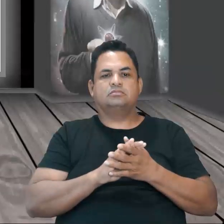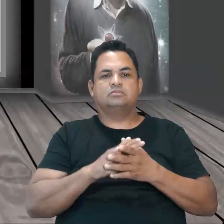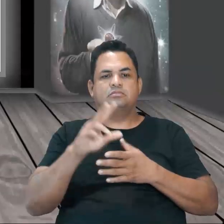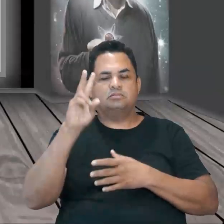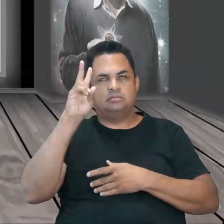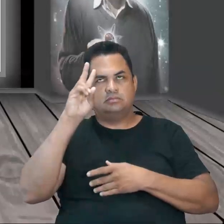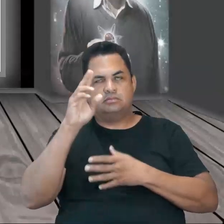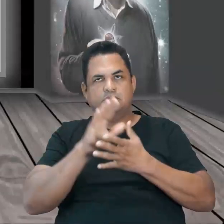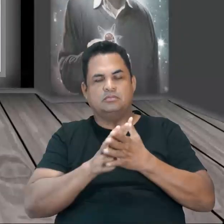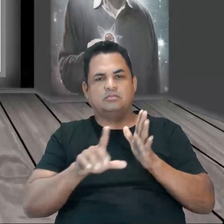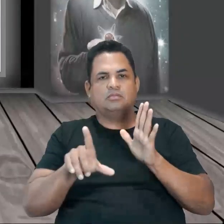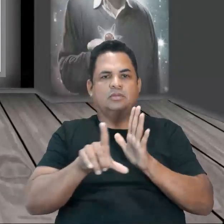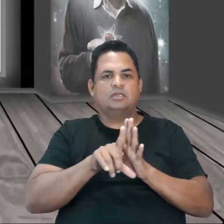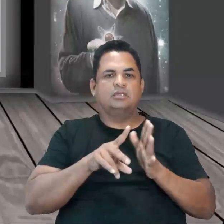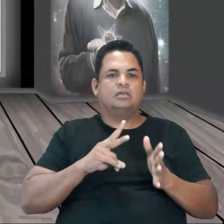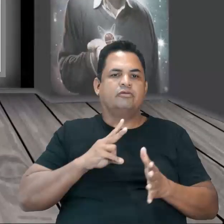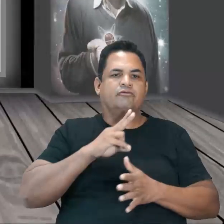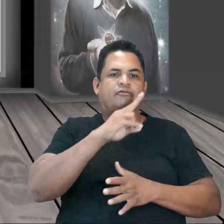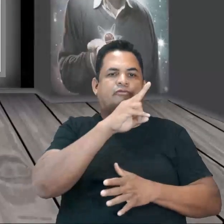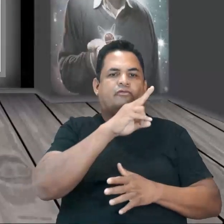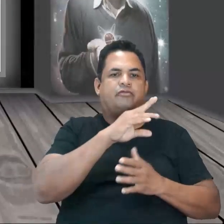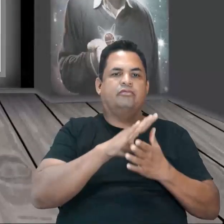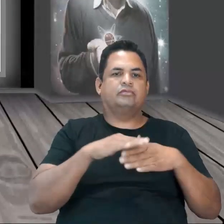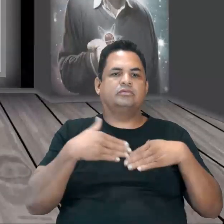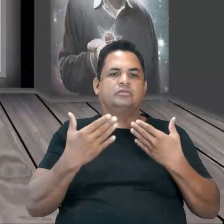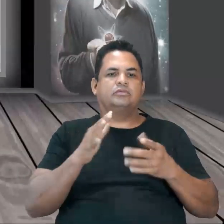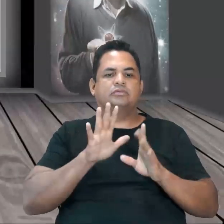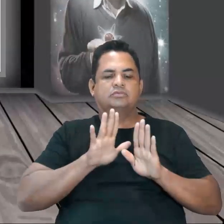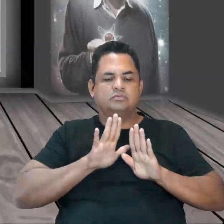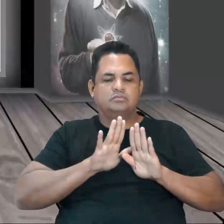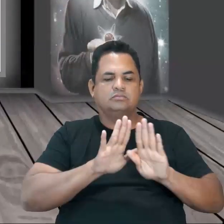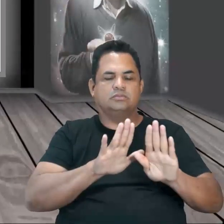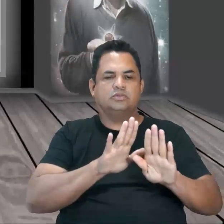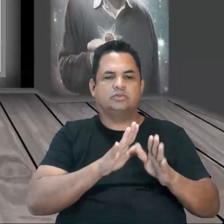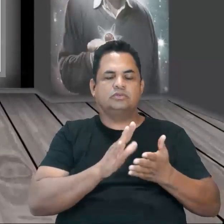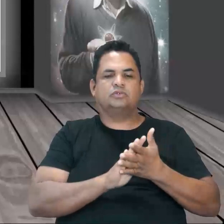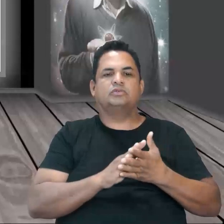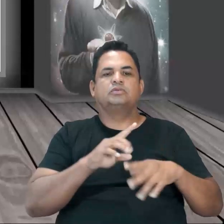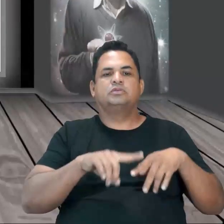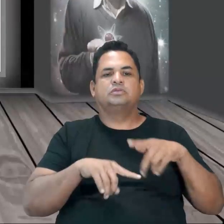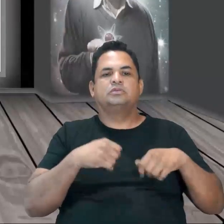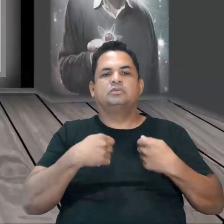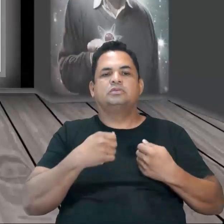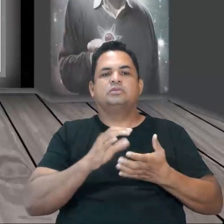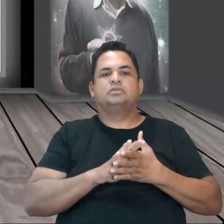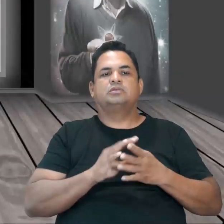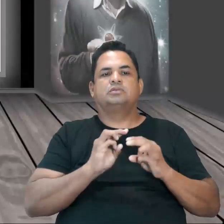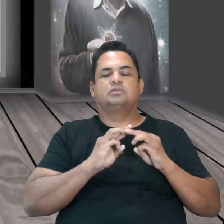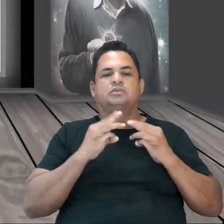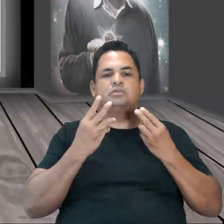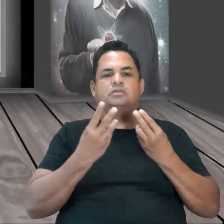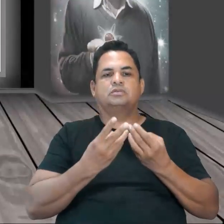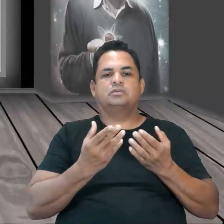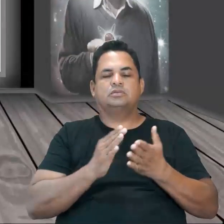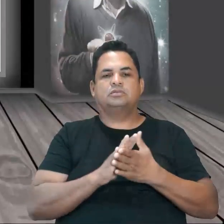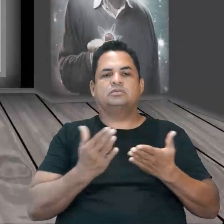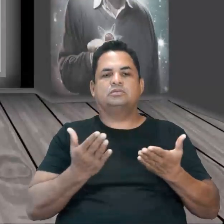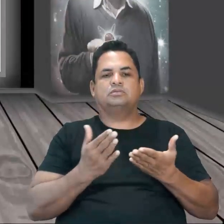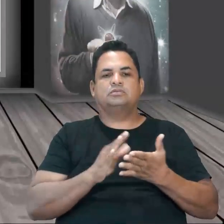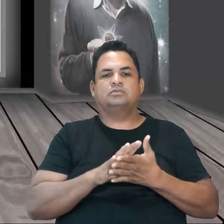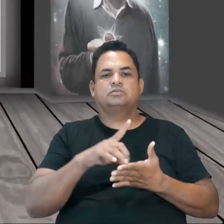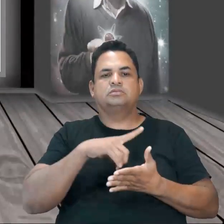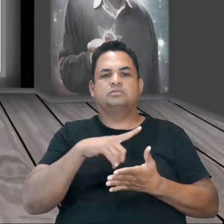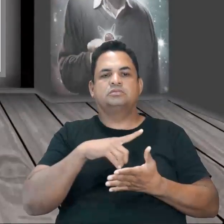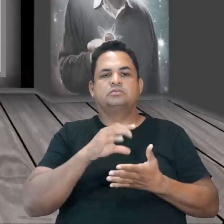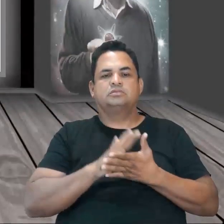Newton, força tem a ver com o quê? Quando eu empurro, um objeto tem que ter massa. E se eu empurro o objeto, ele se move, ele adquire